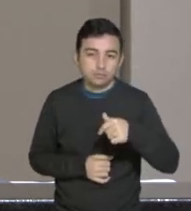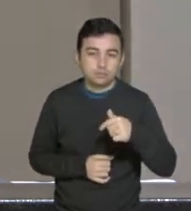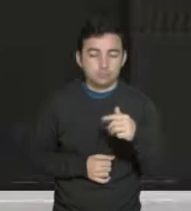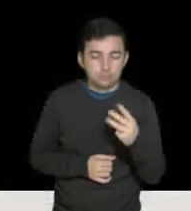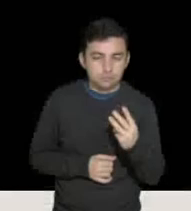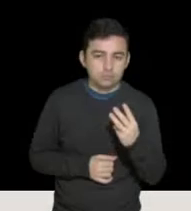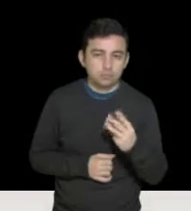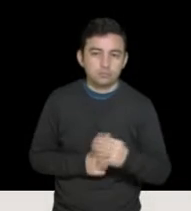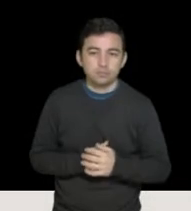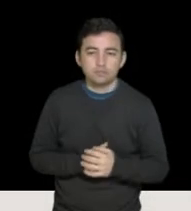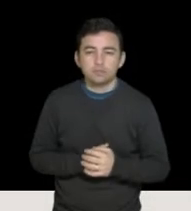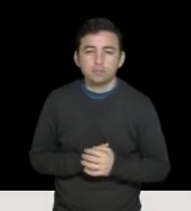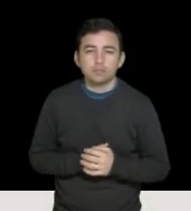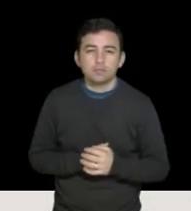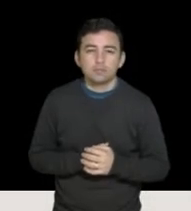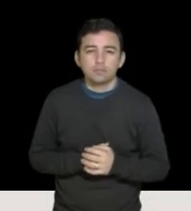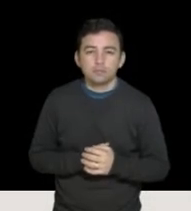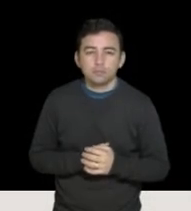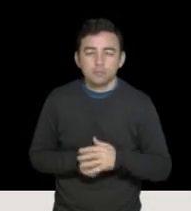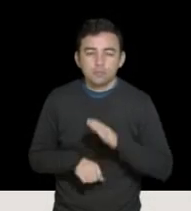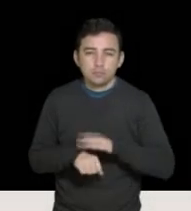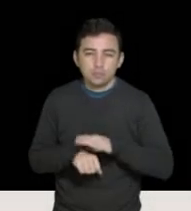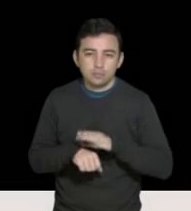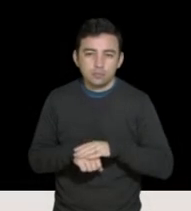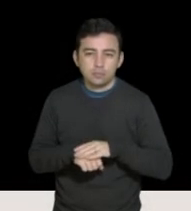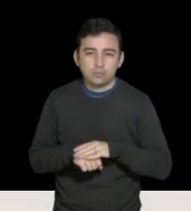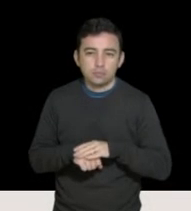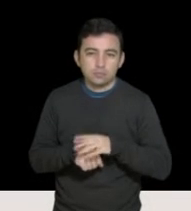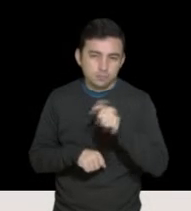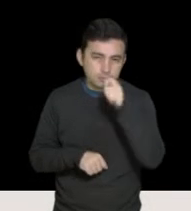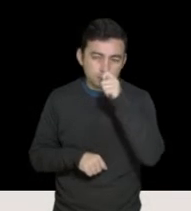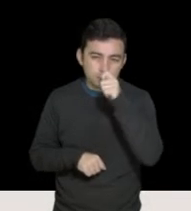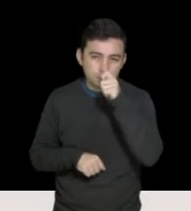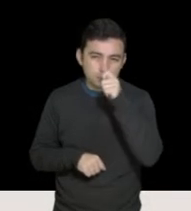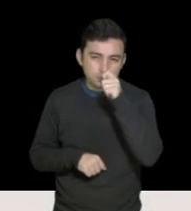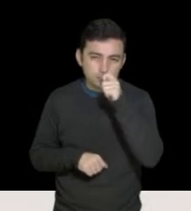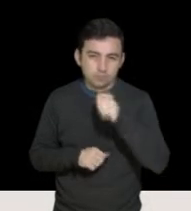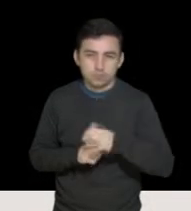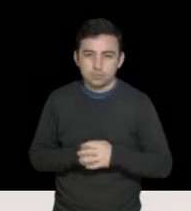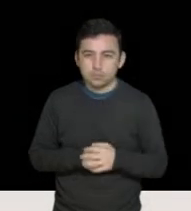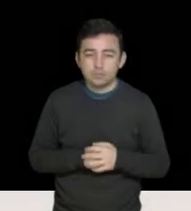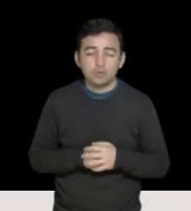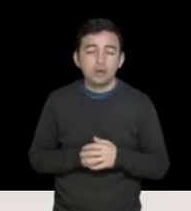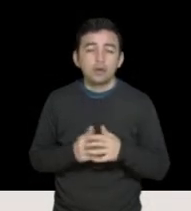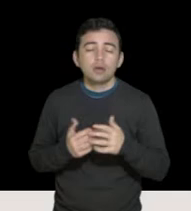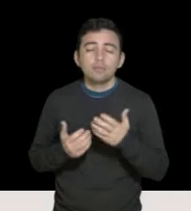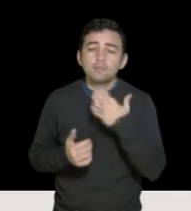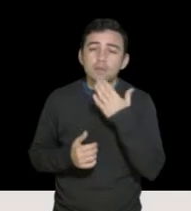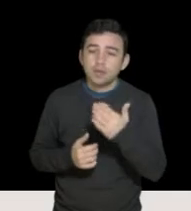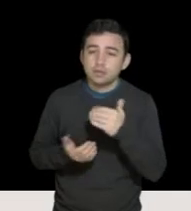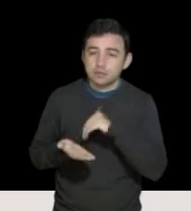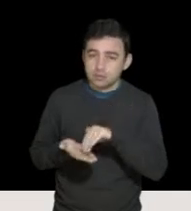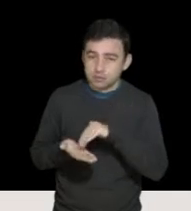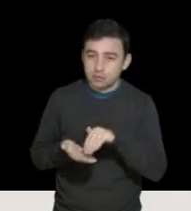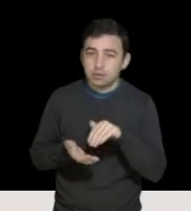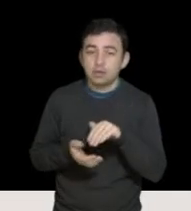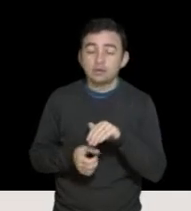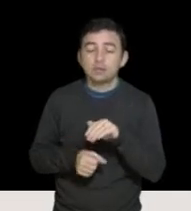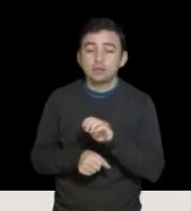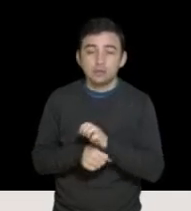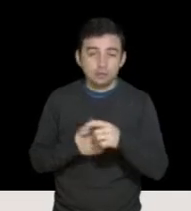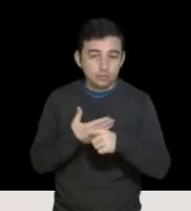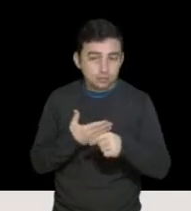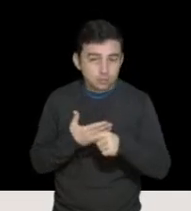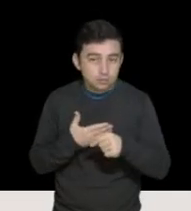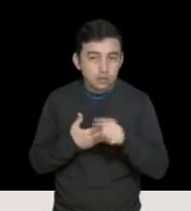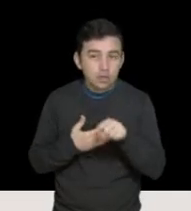273, autor deputado João Amin, solicitando ao secretário de Estado da Casa Civil